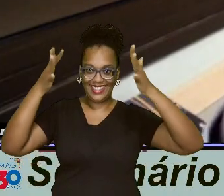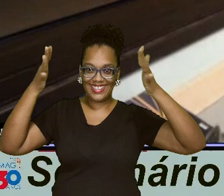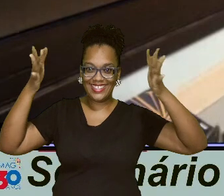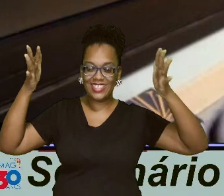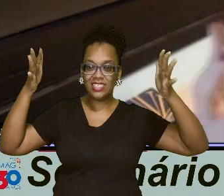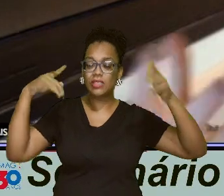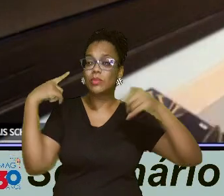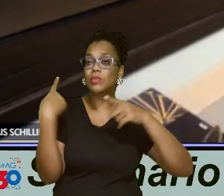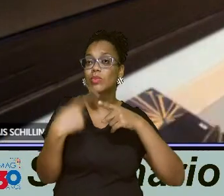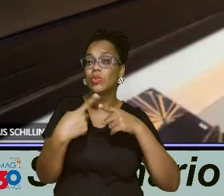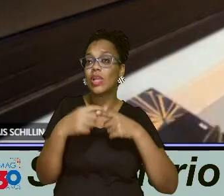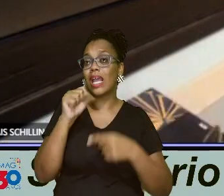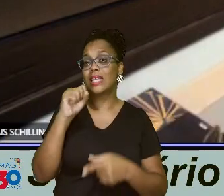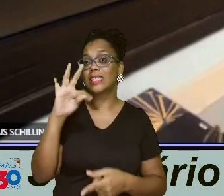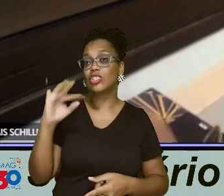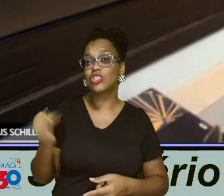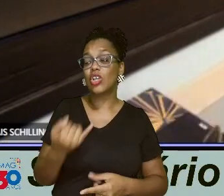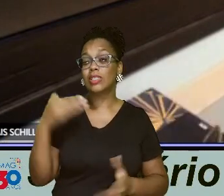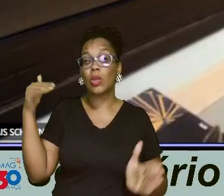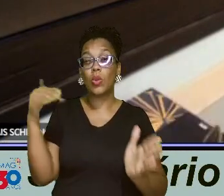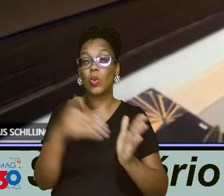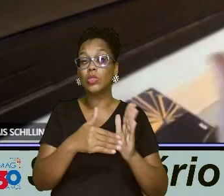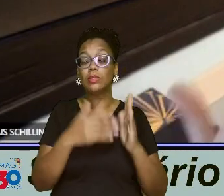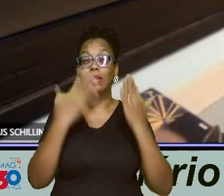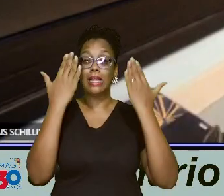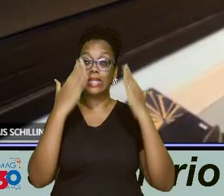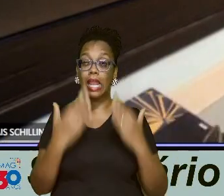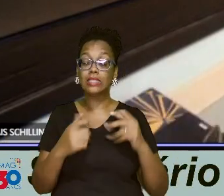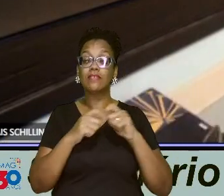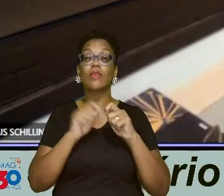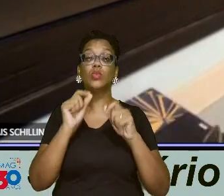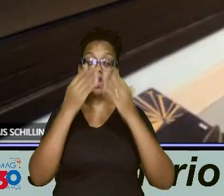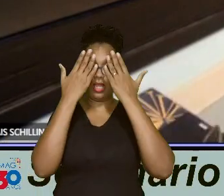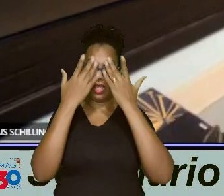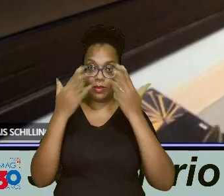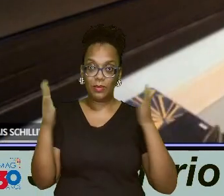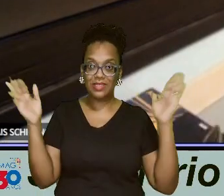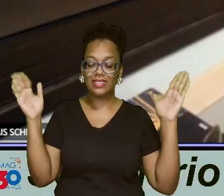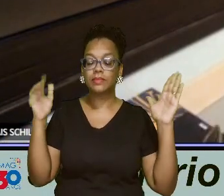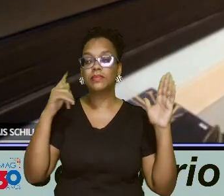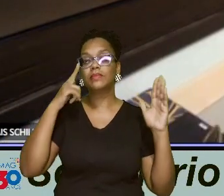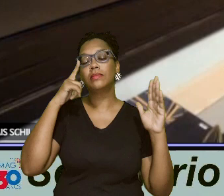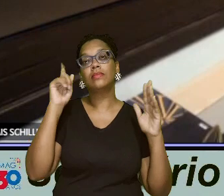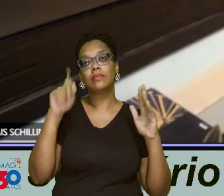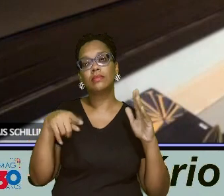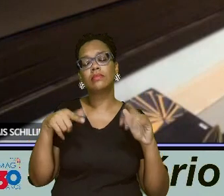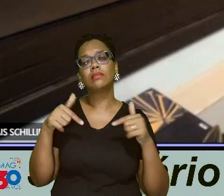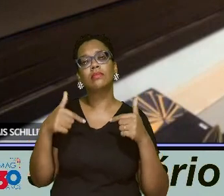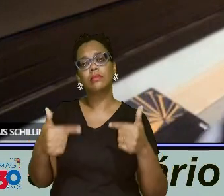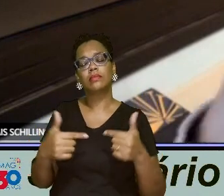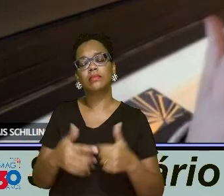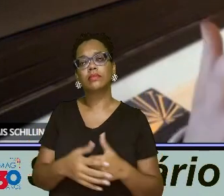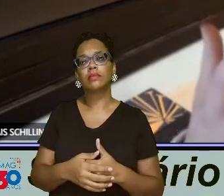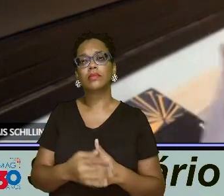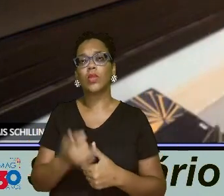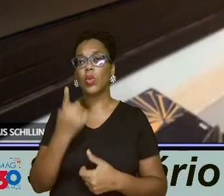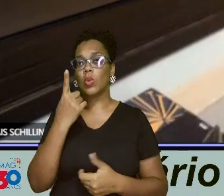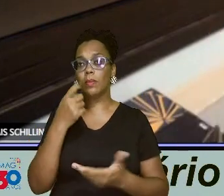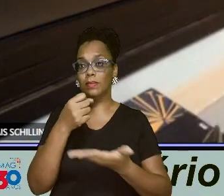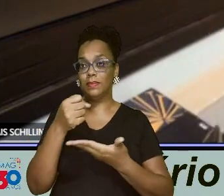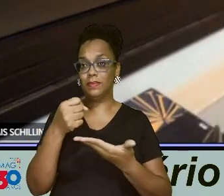Supremo, o STJ em última análise faz quando ele amplia a cognição? Ele vai estabelecer um